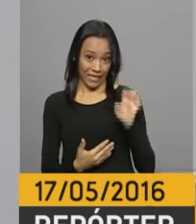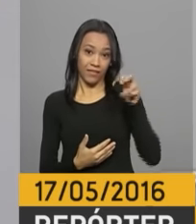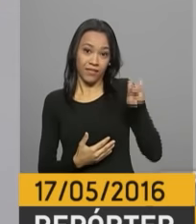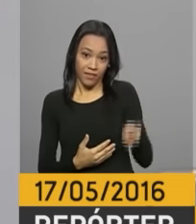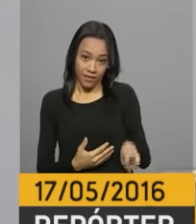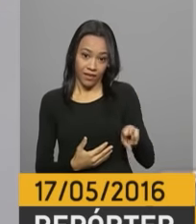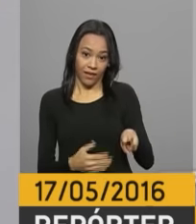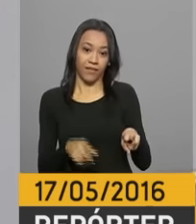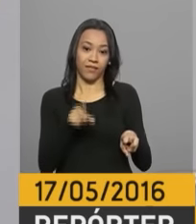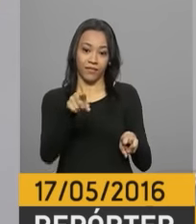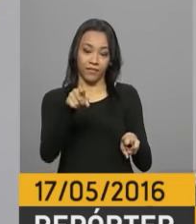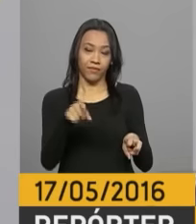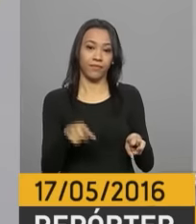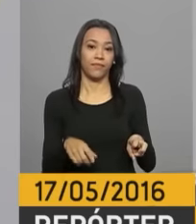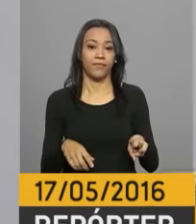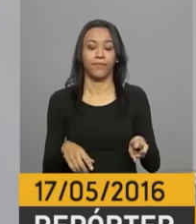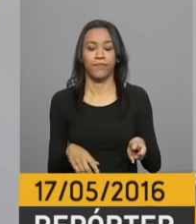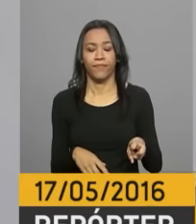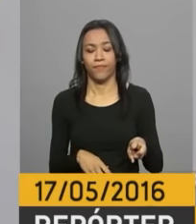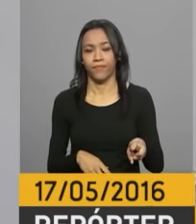Está exatamente...